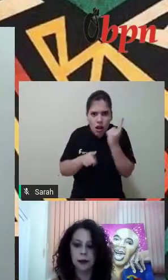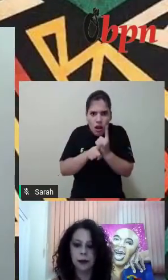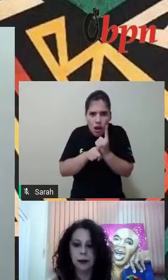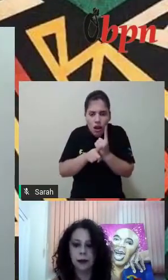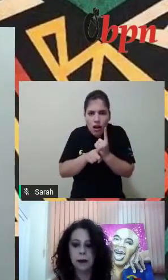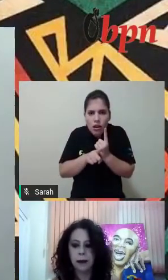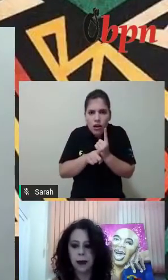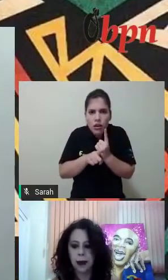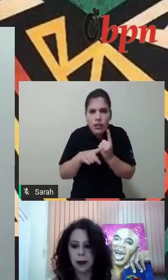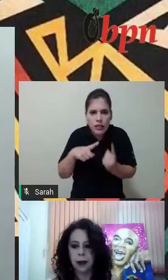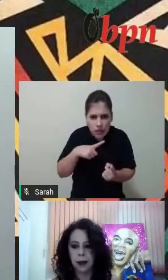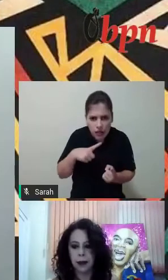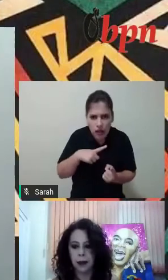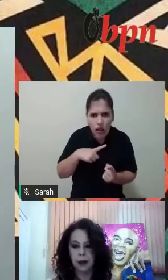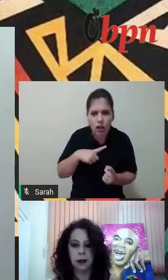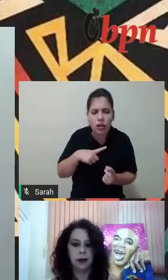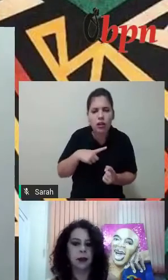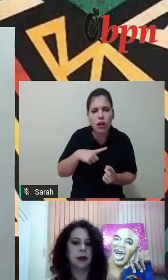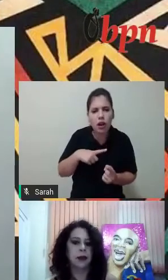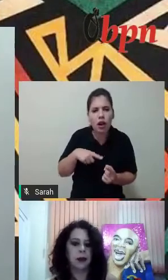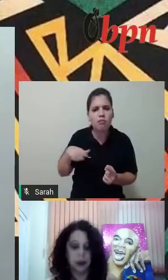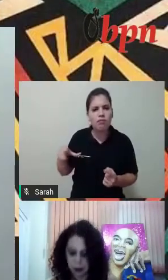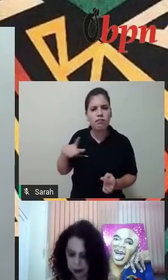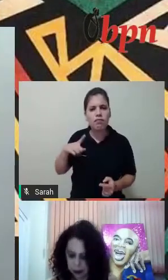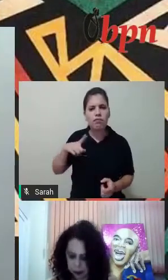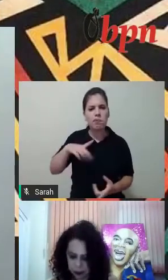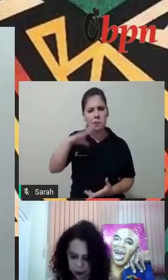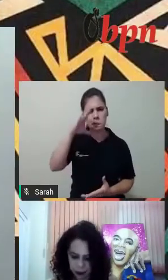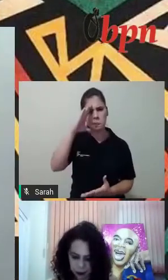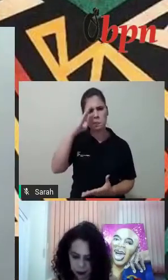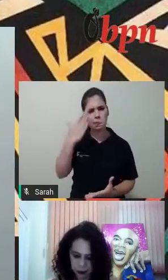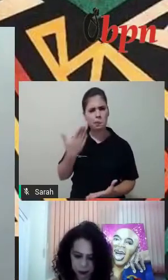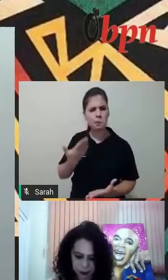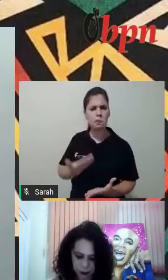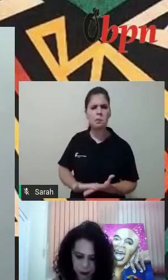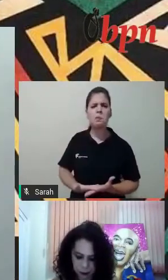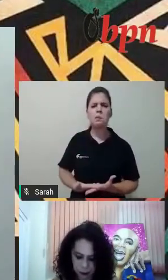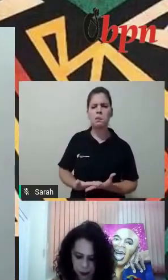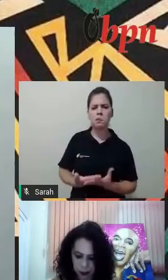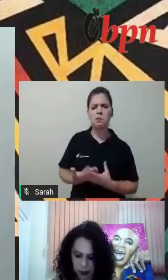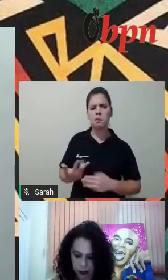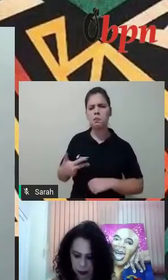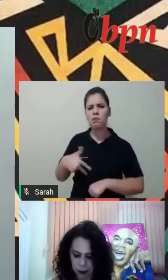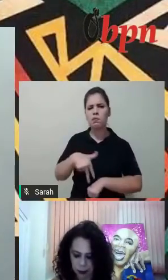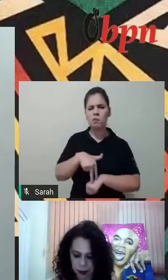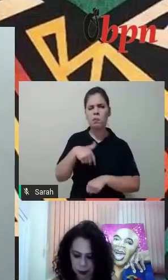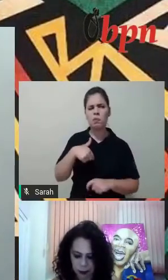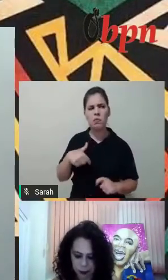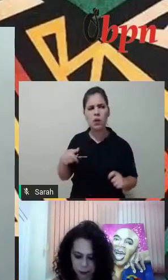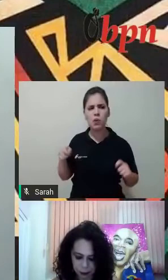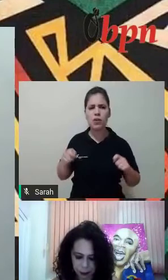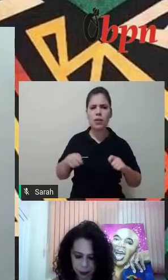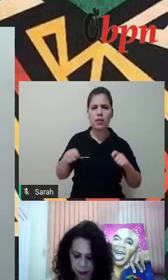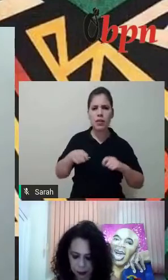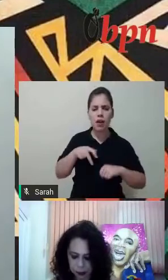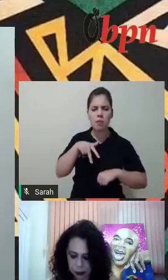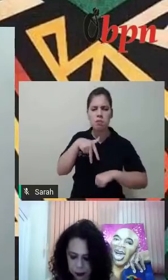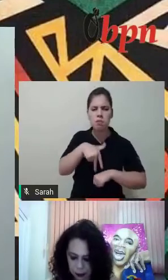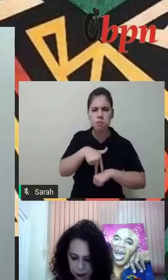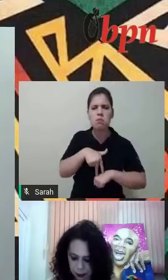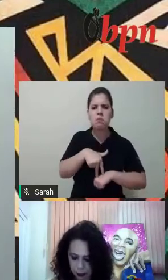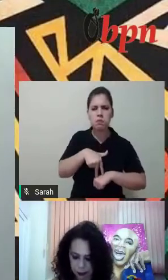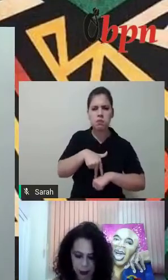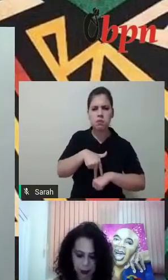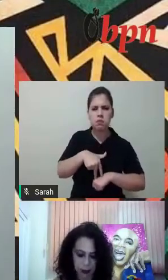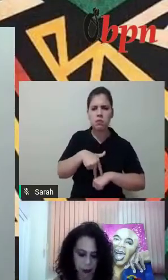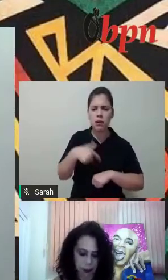ele cria confiança em si. Ele sabe do que ele é capaz, do que ele pode para si